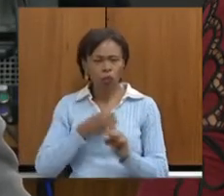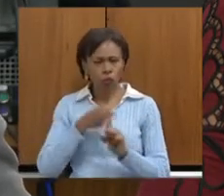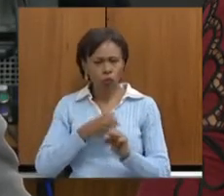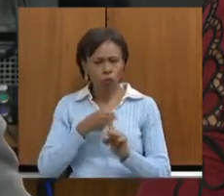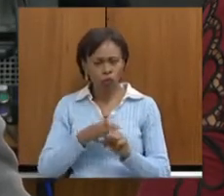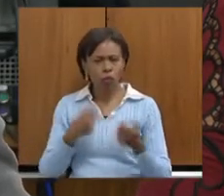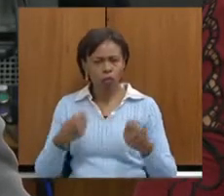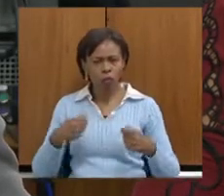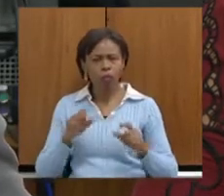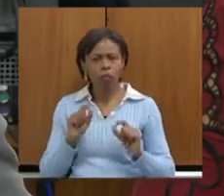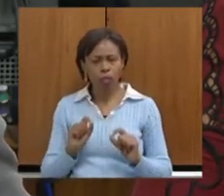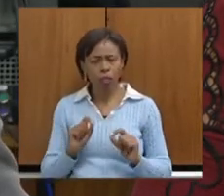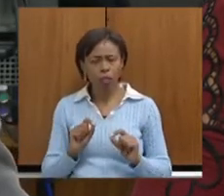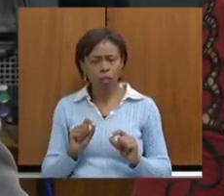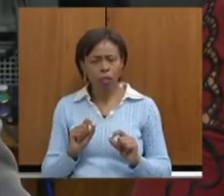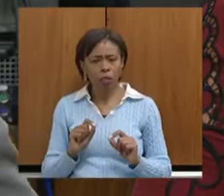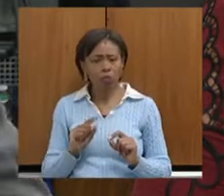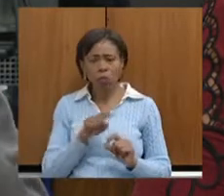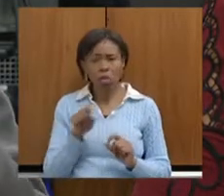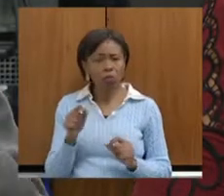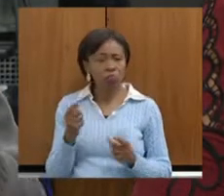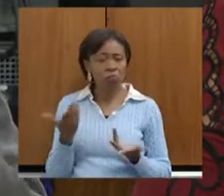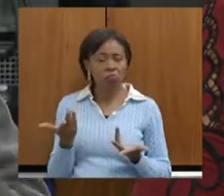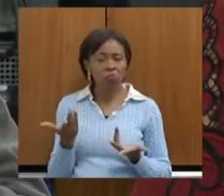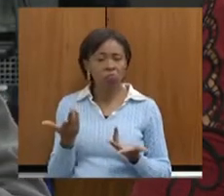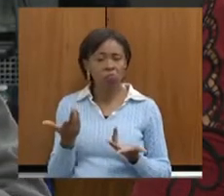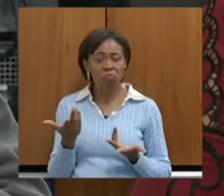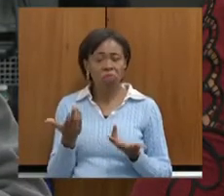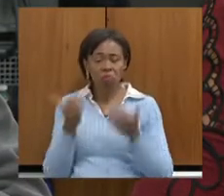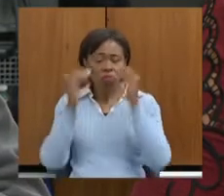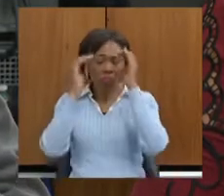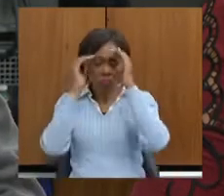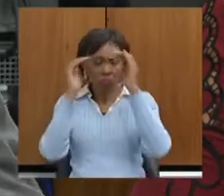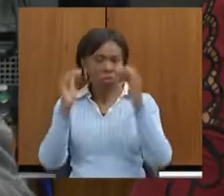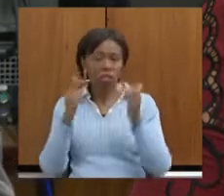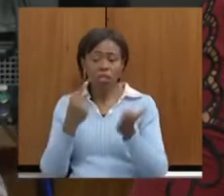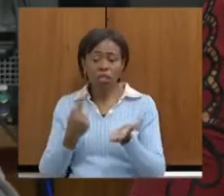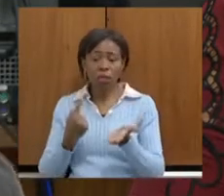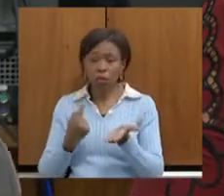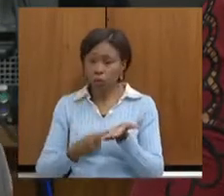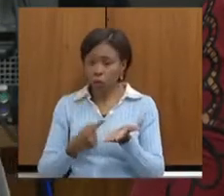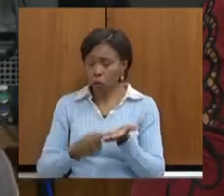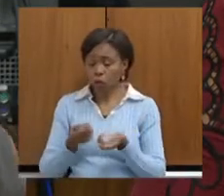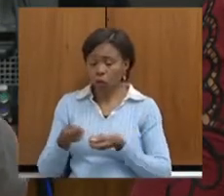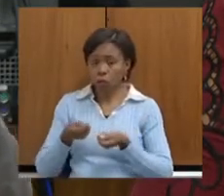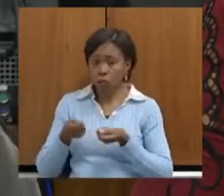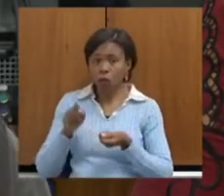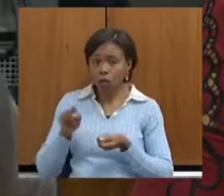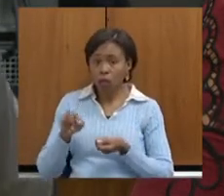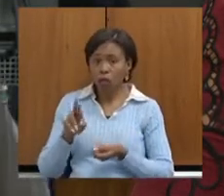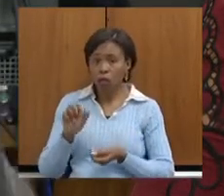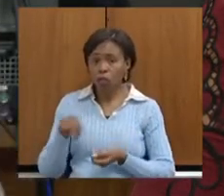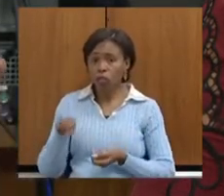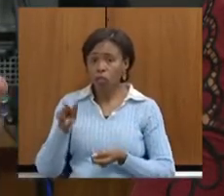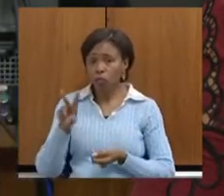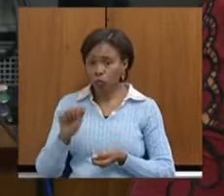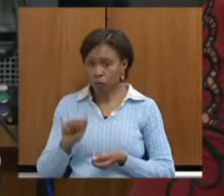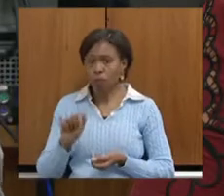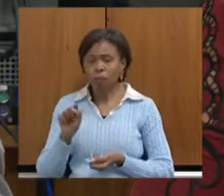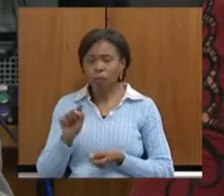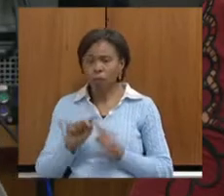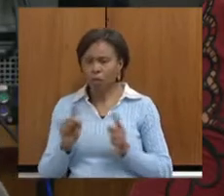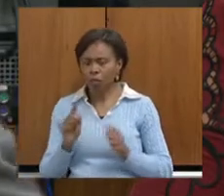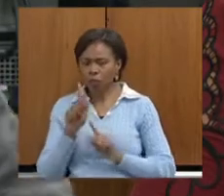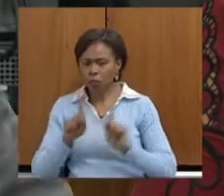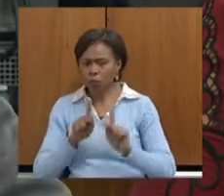que tem que ser que lá ela não é levado em consideração nos processos negociação ocorre nova mas pelo menos atingidos sempre para negociar sabendo que ele